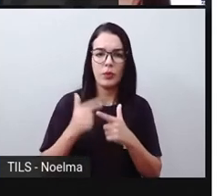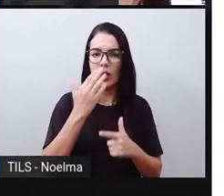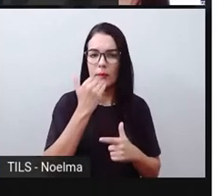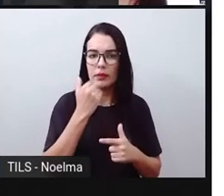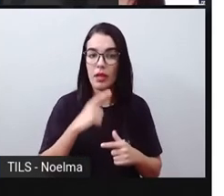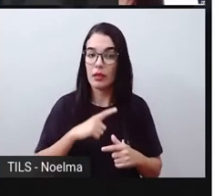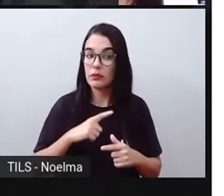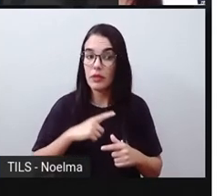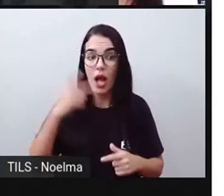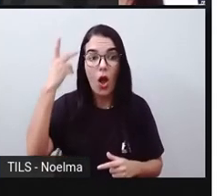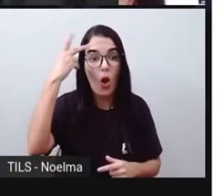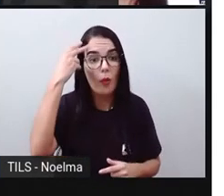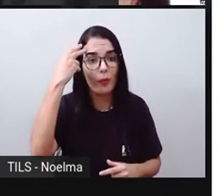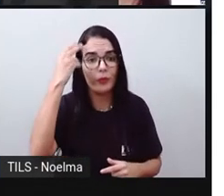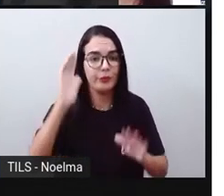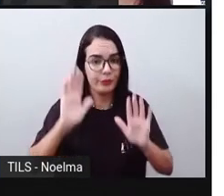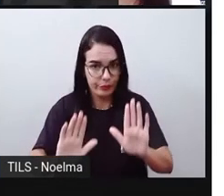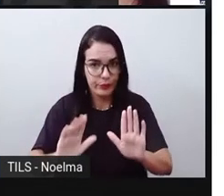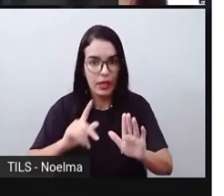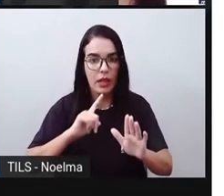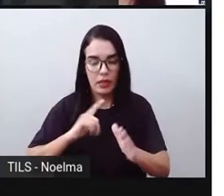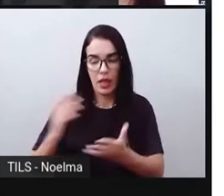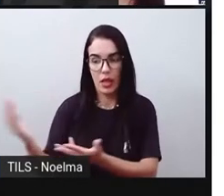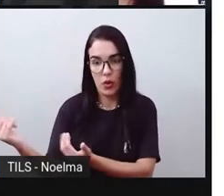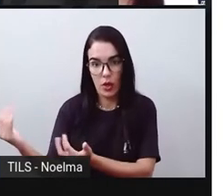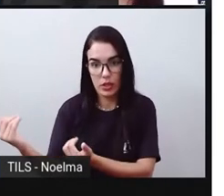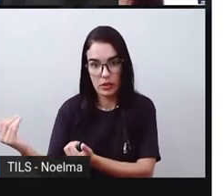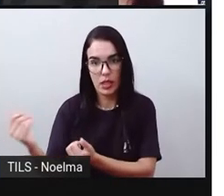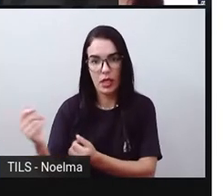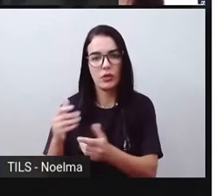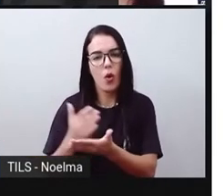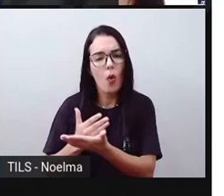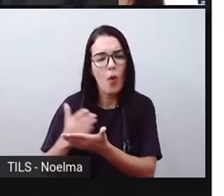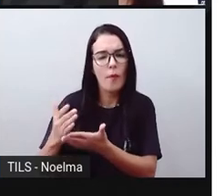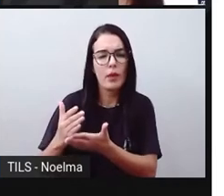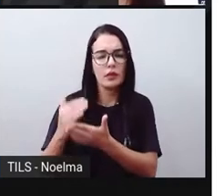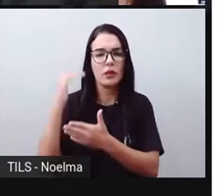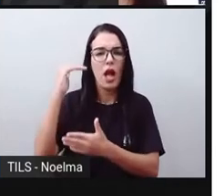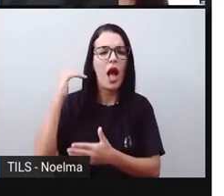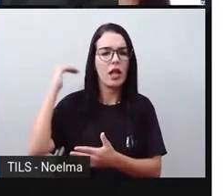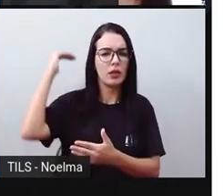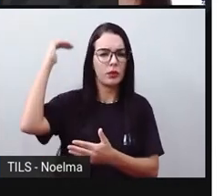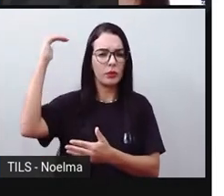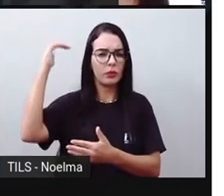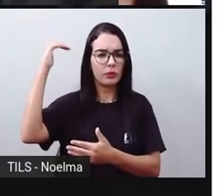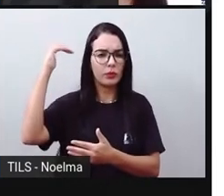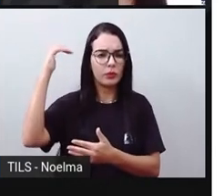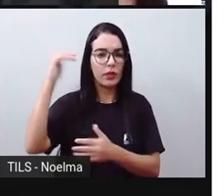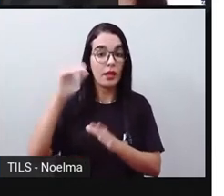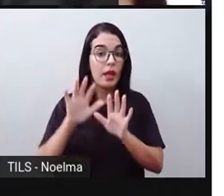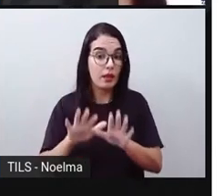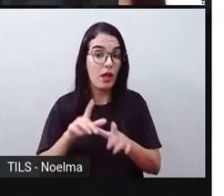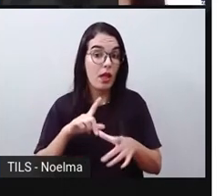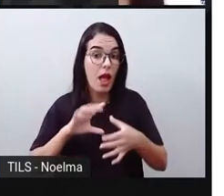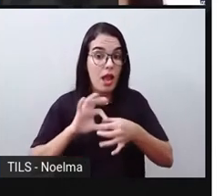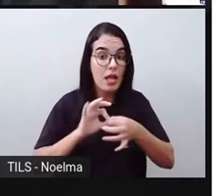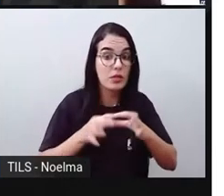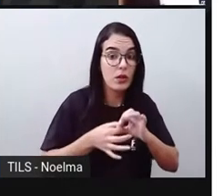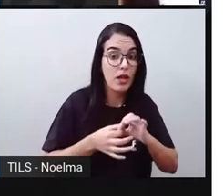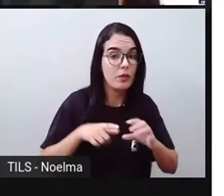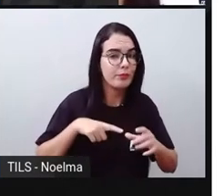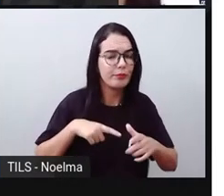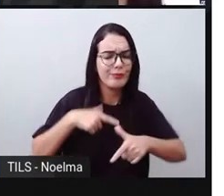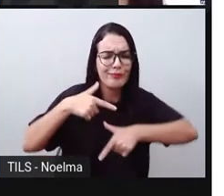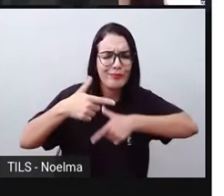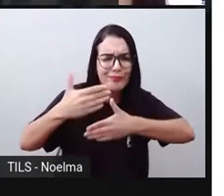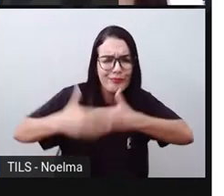distúrbios alimentares são comuns na adolescência e no começo da fase adulta. E aí eles estão relacionados